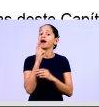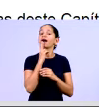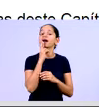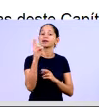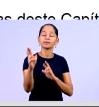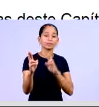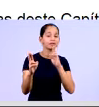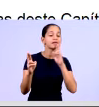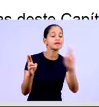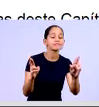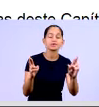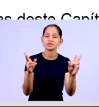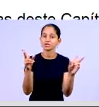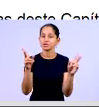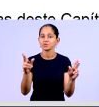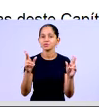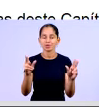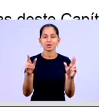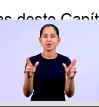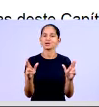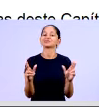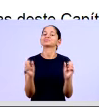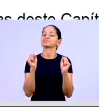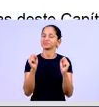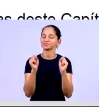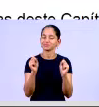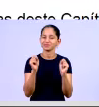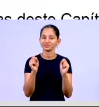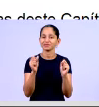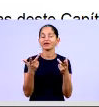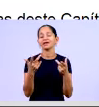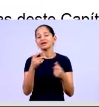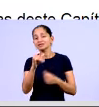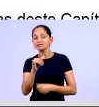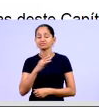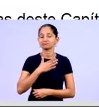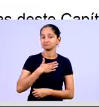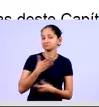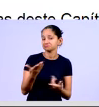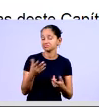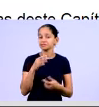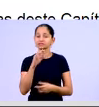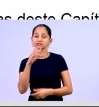respondendo todos os sócios, solidária e